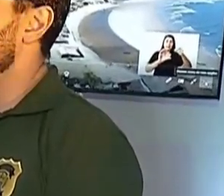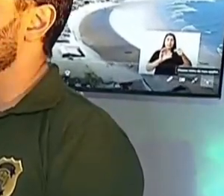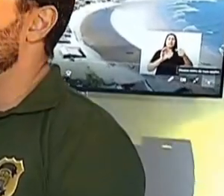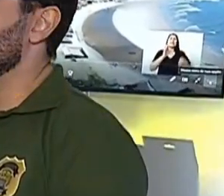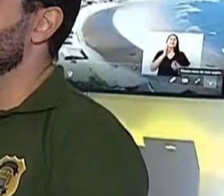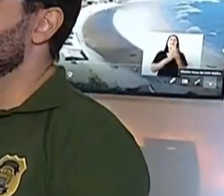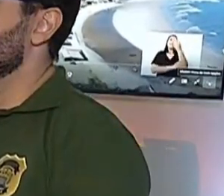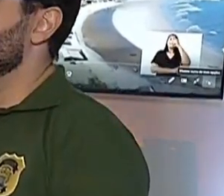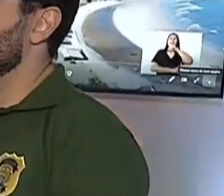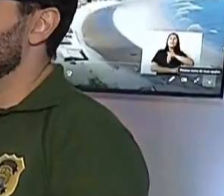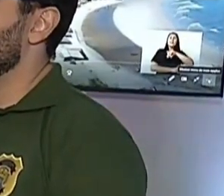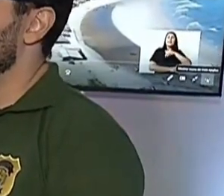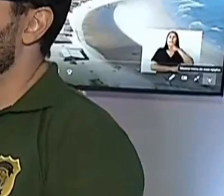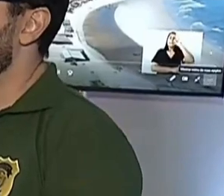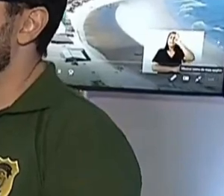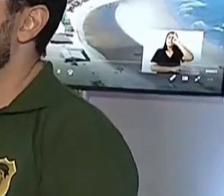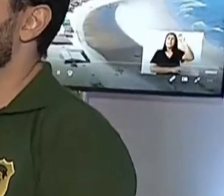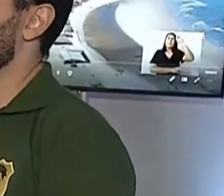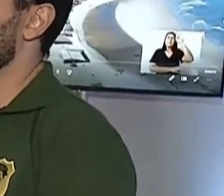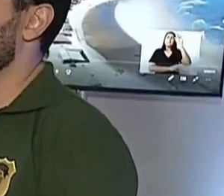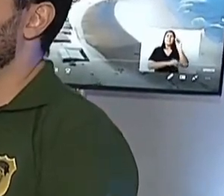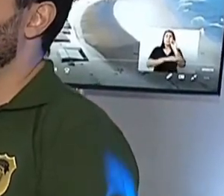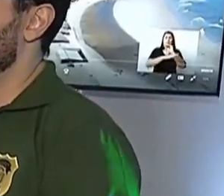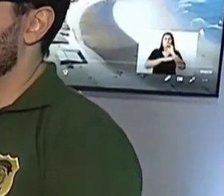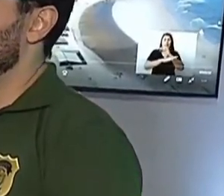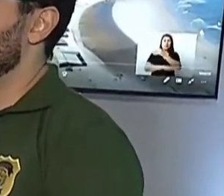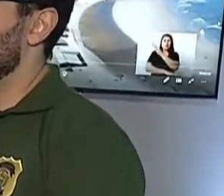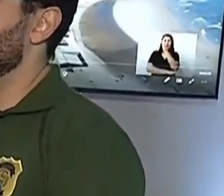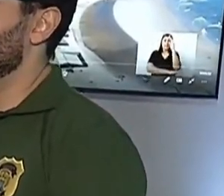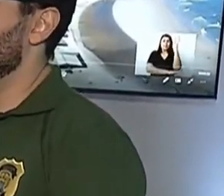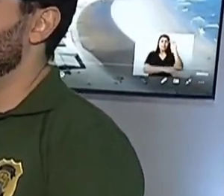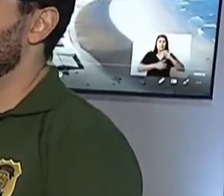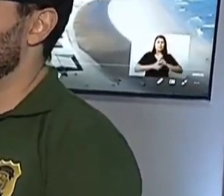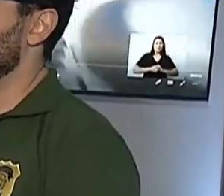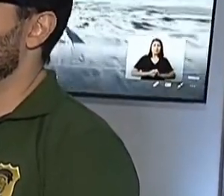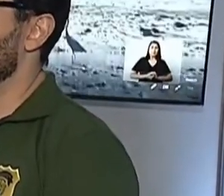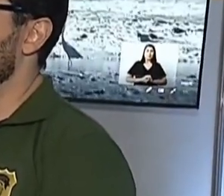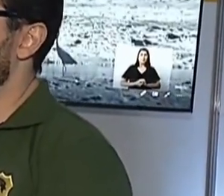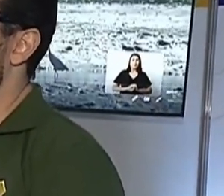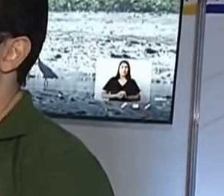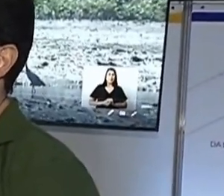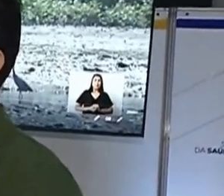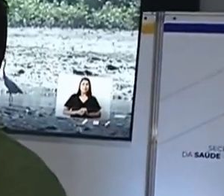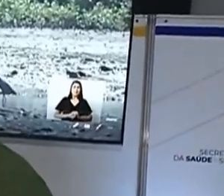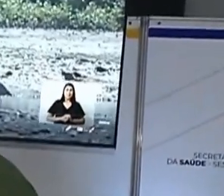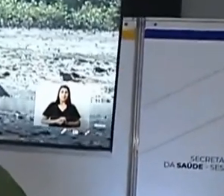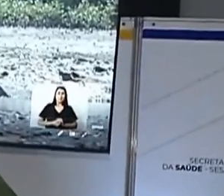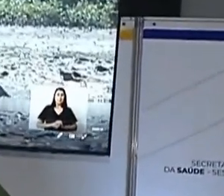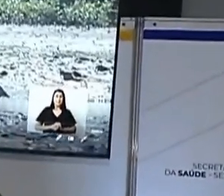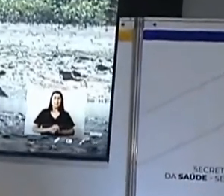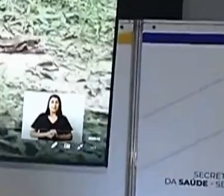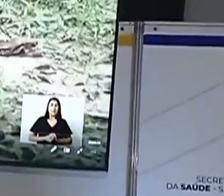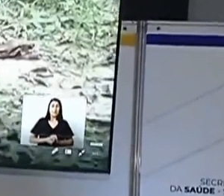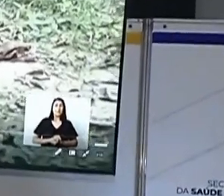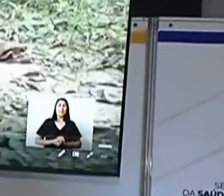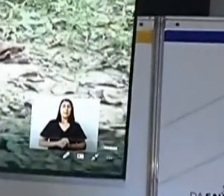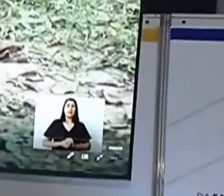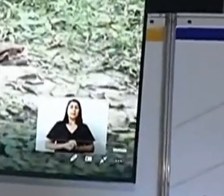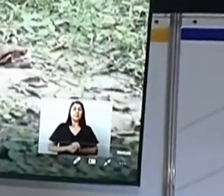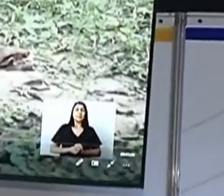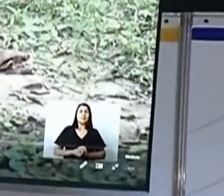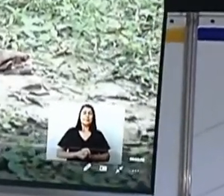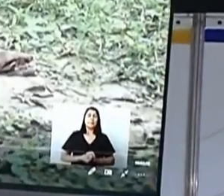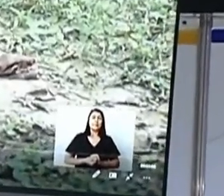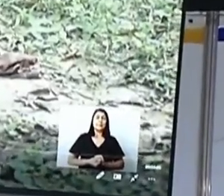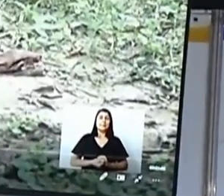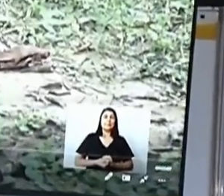Obral, quando as queimadas deixam o clima ainda mais, né, elevado, ainda mais quente, ainda esse famoso BR Obral. Como é que está